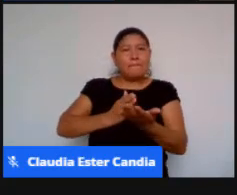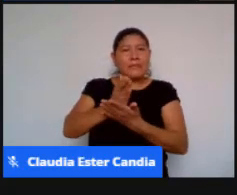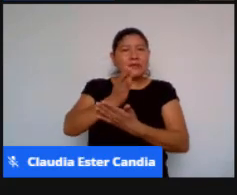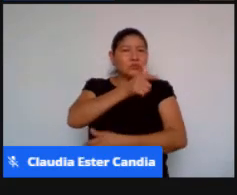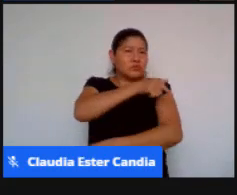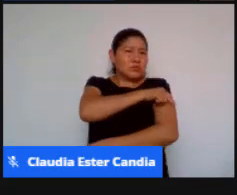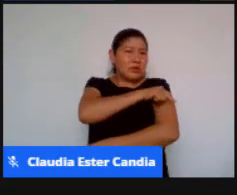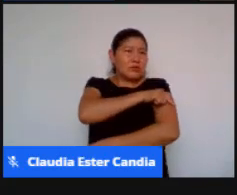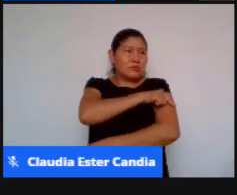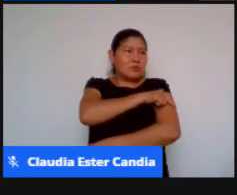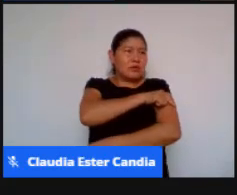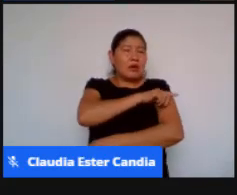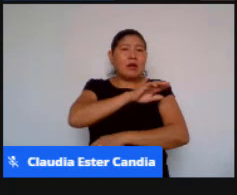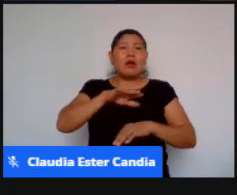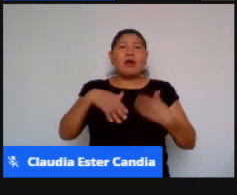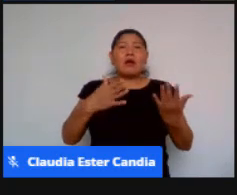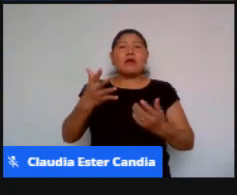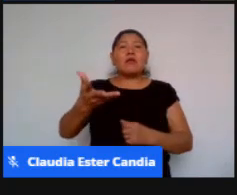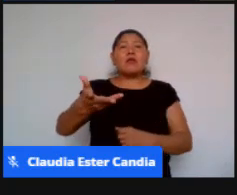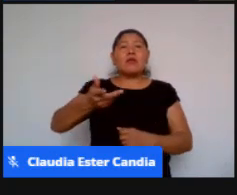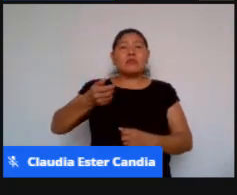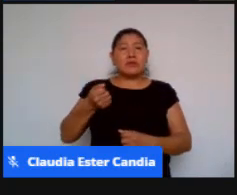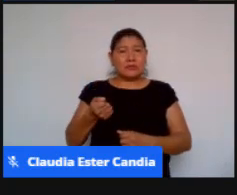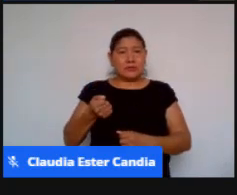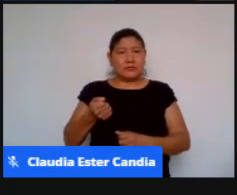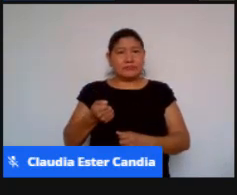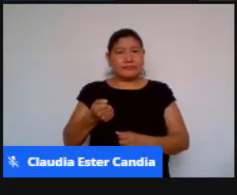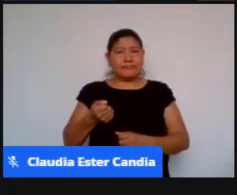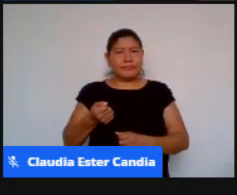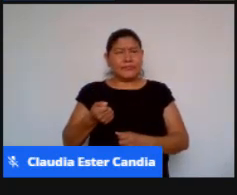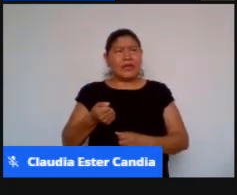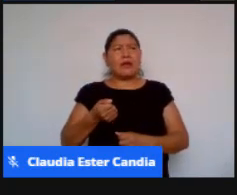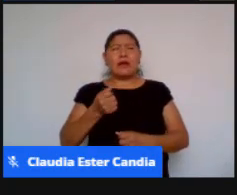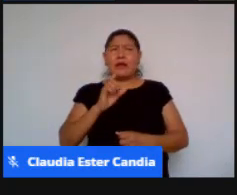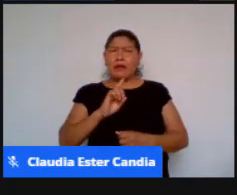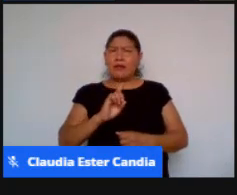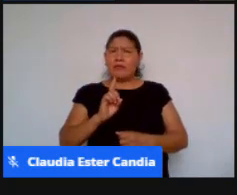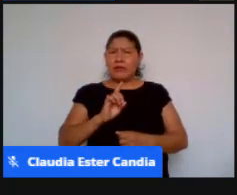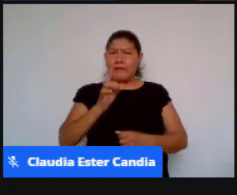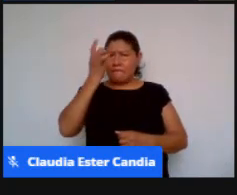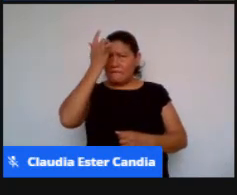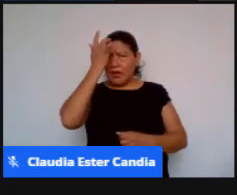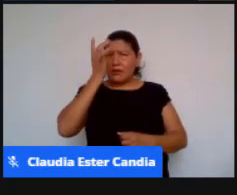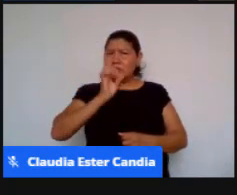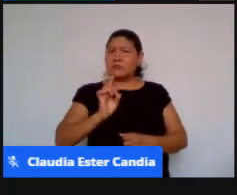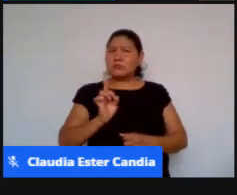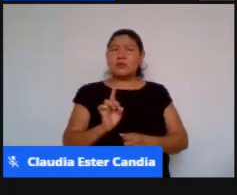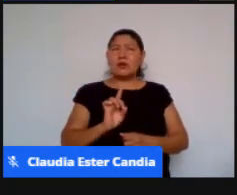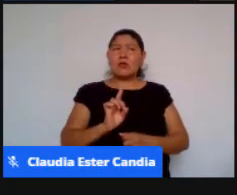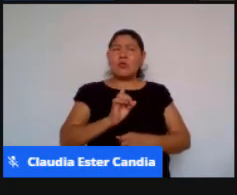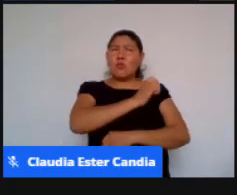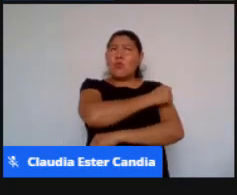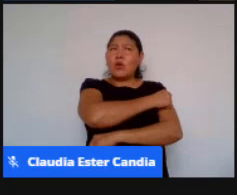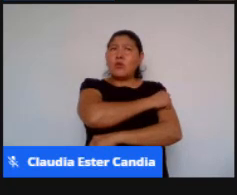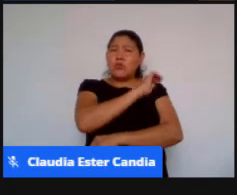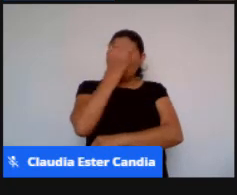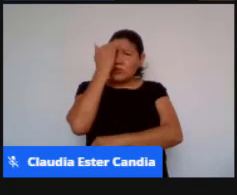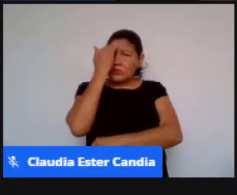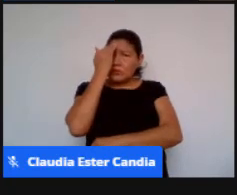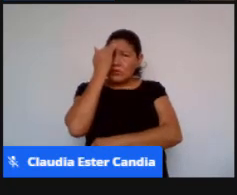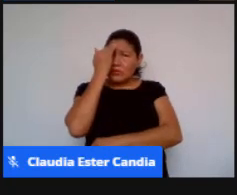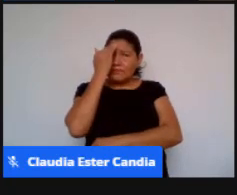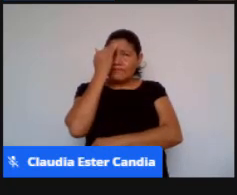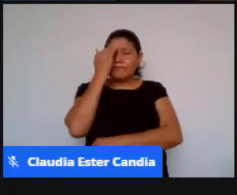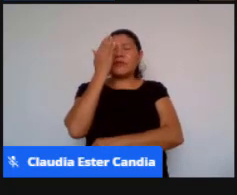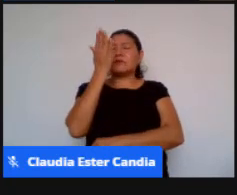passado, entender e compreender tudo, é lógico que não é tranquilo, não é tão fácil assim, vocês ensinaram, é